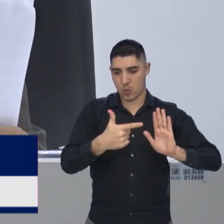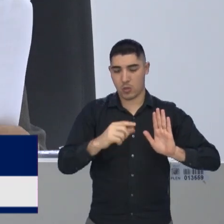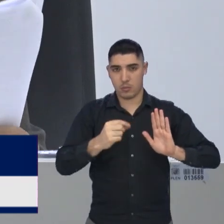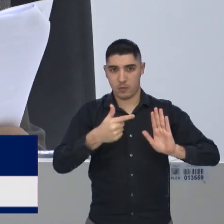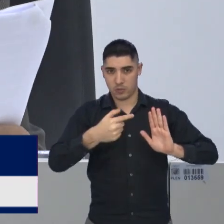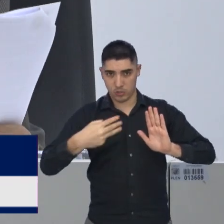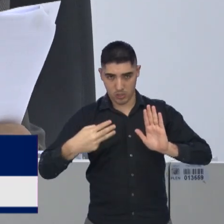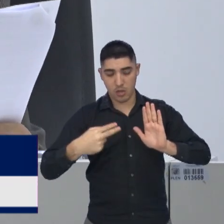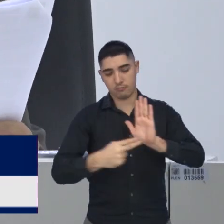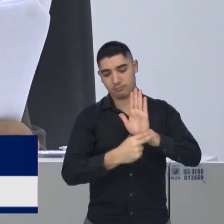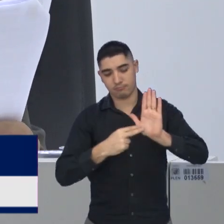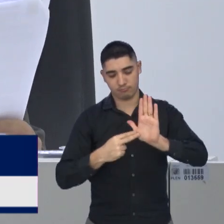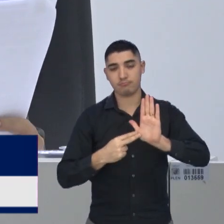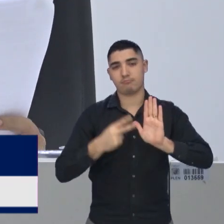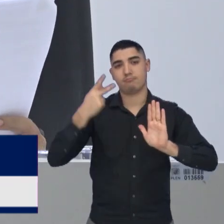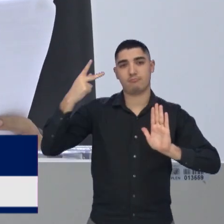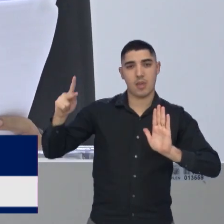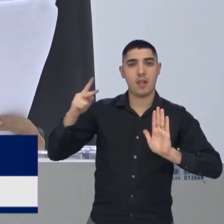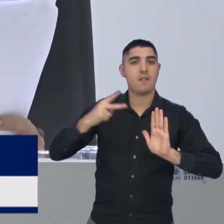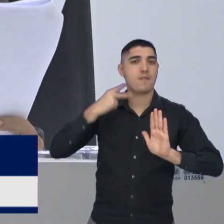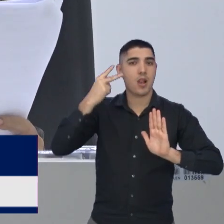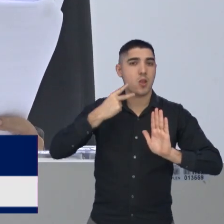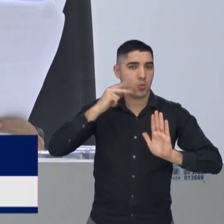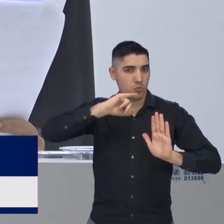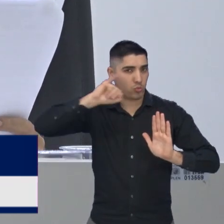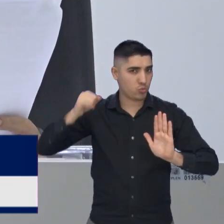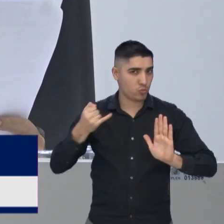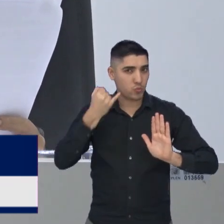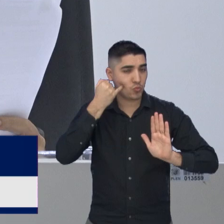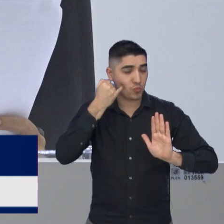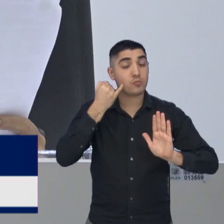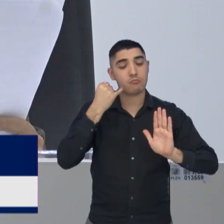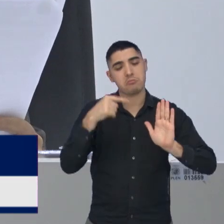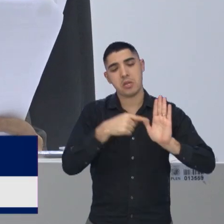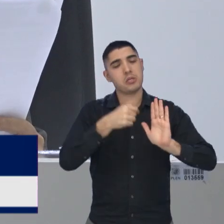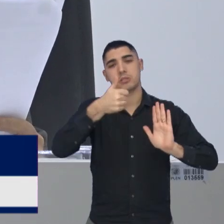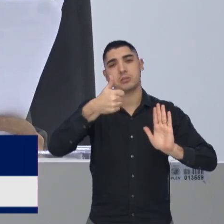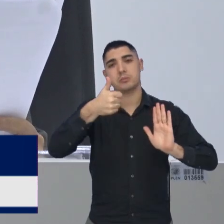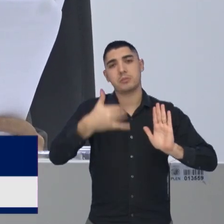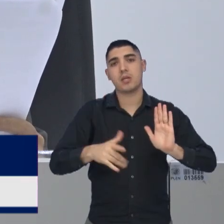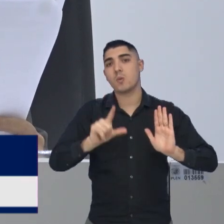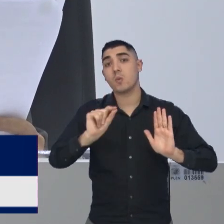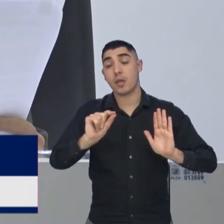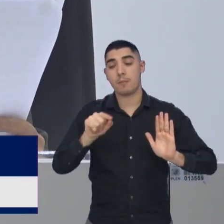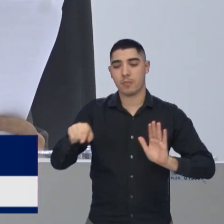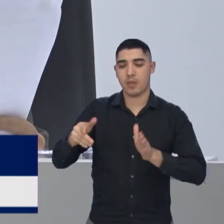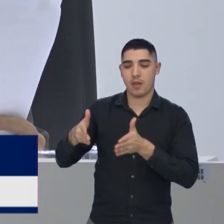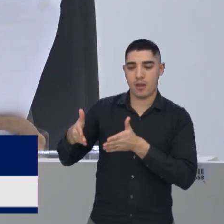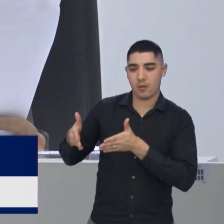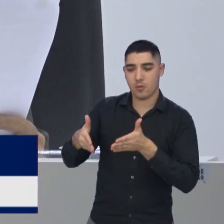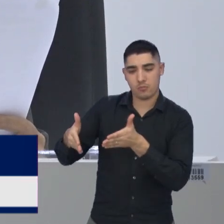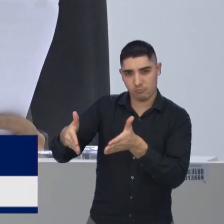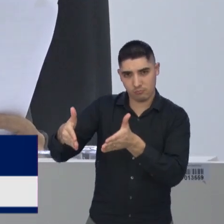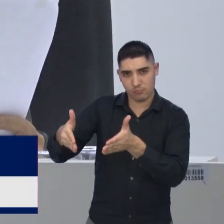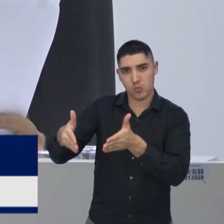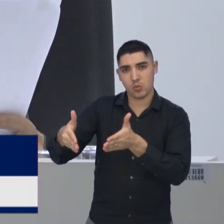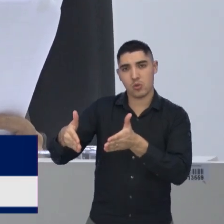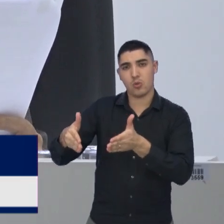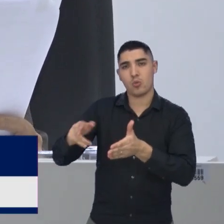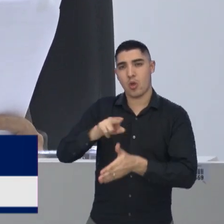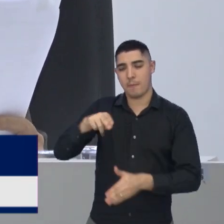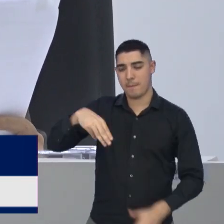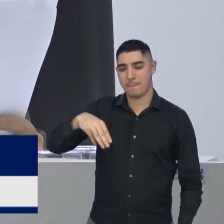360/2023. Autoria, vereador Juvenil Silvério. Denomina a Estrada do